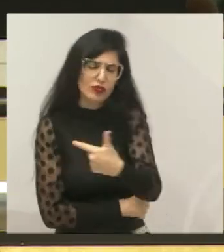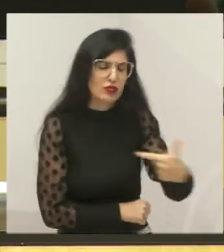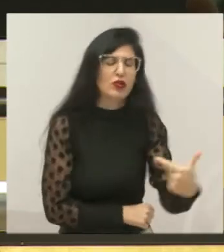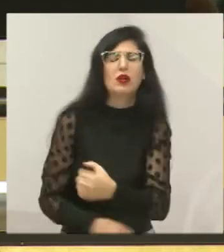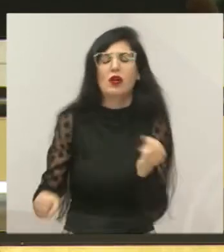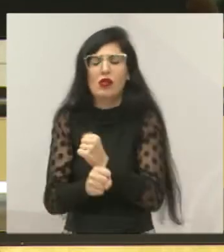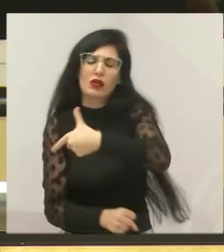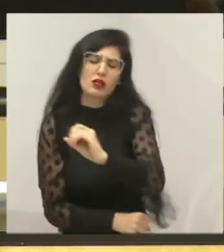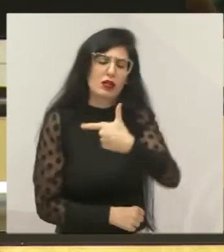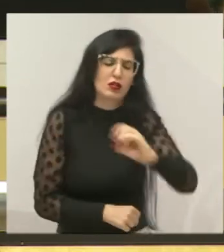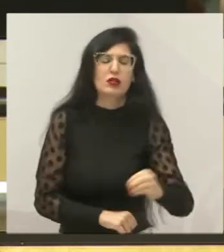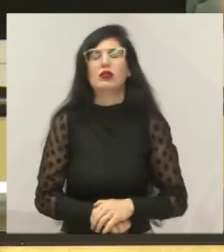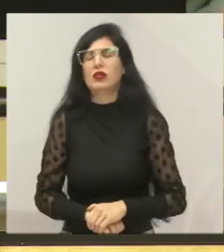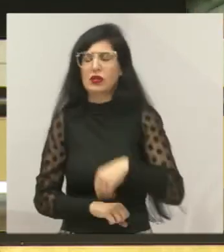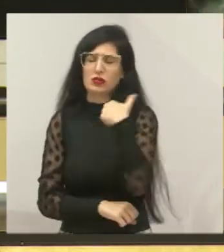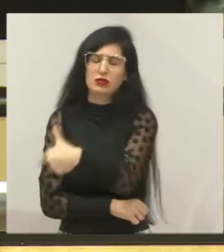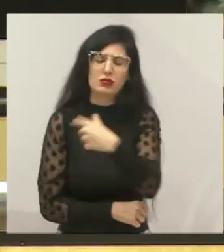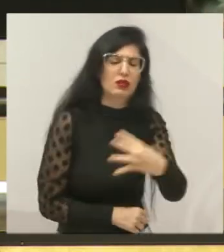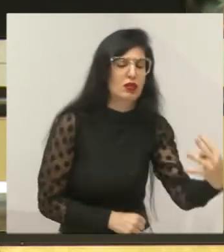192/2020 e